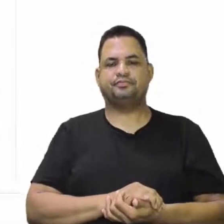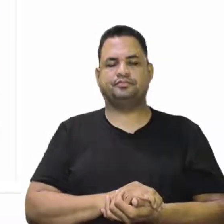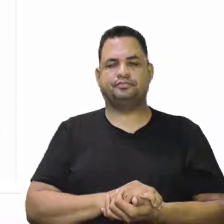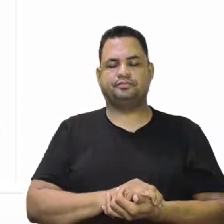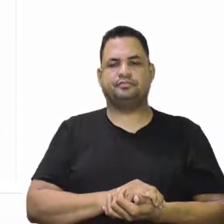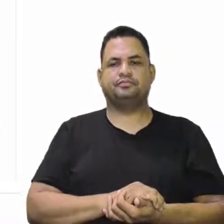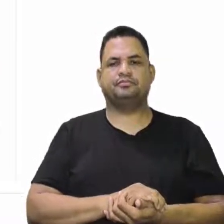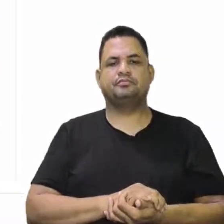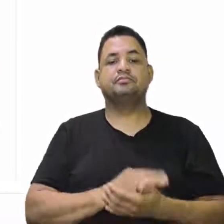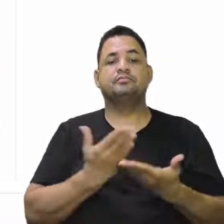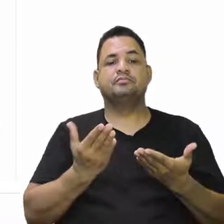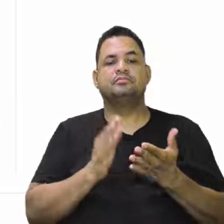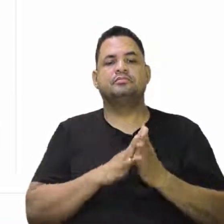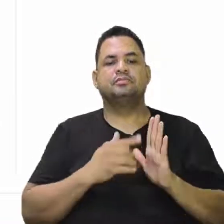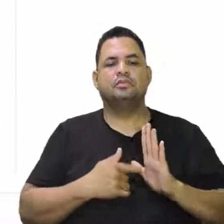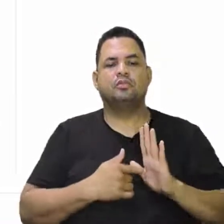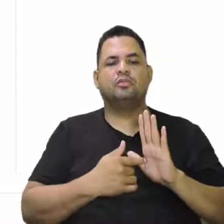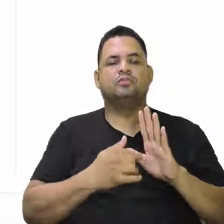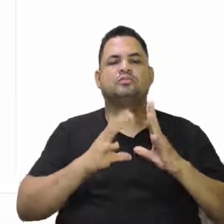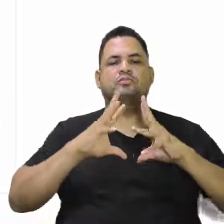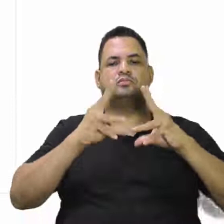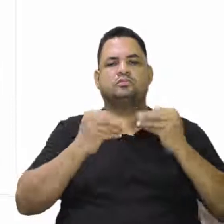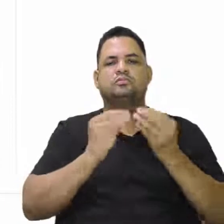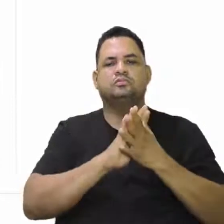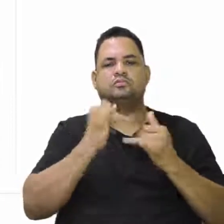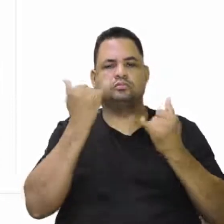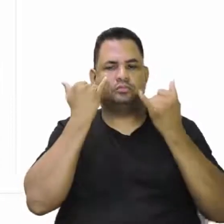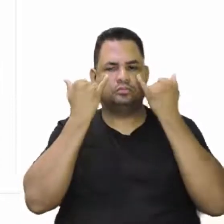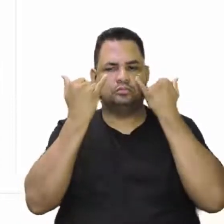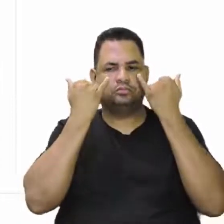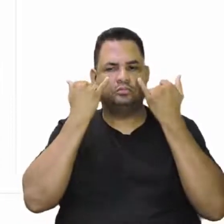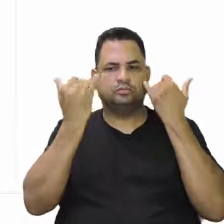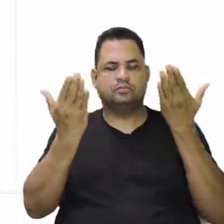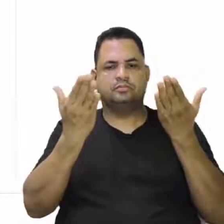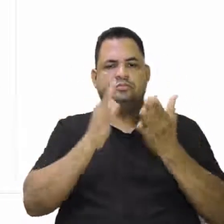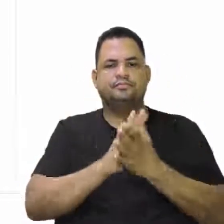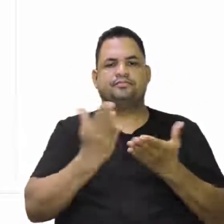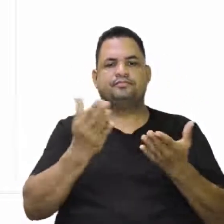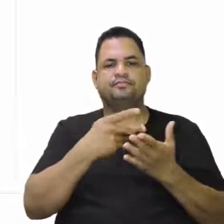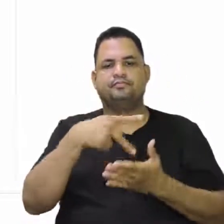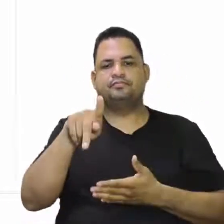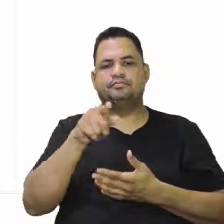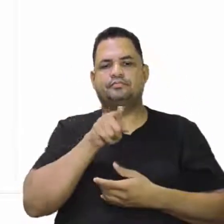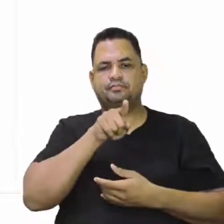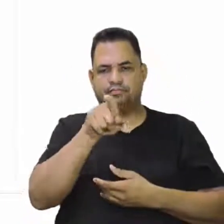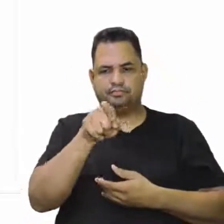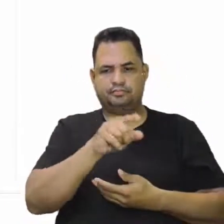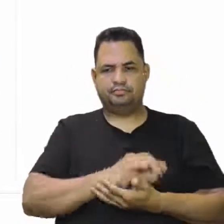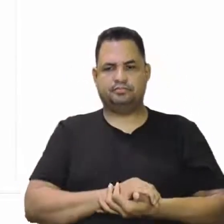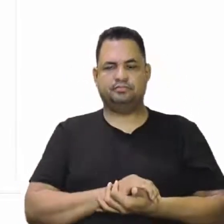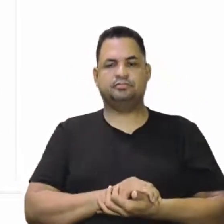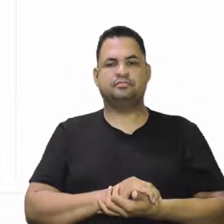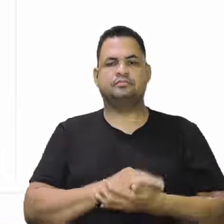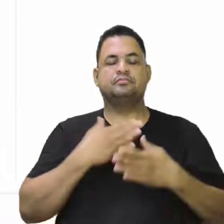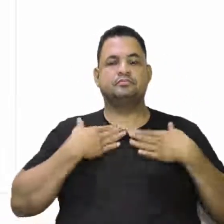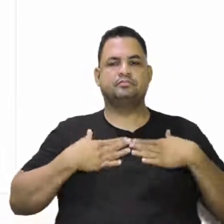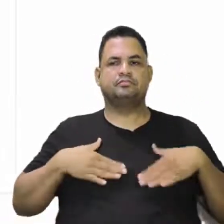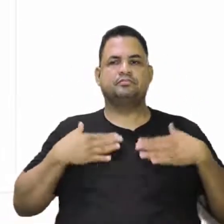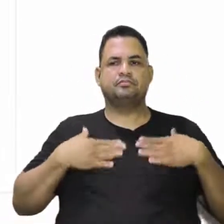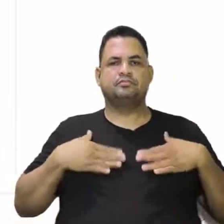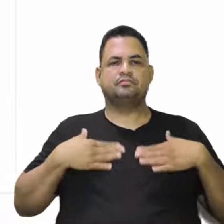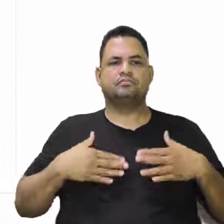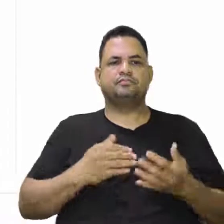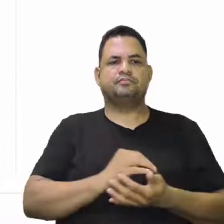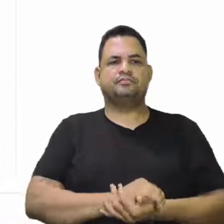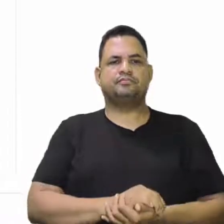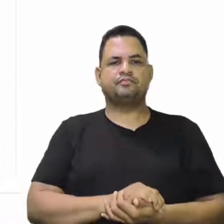textual que está trazendo todas essas informações para você. Tranquilos? Isso mesmo.